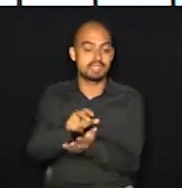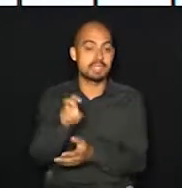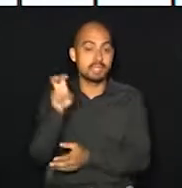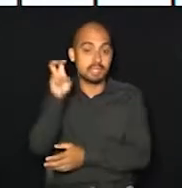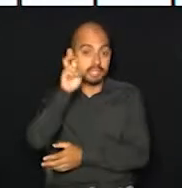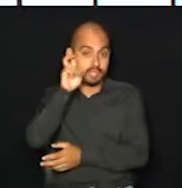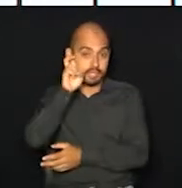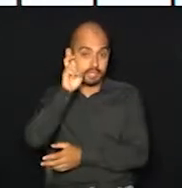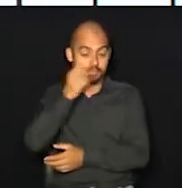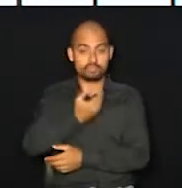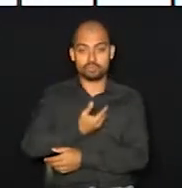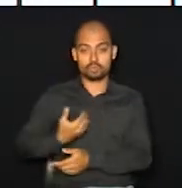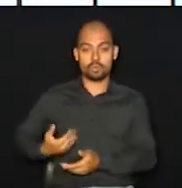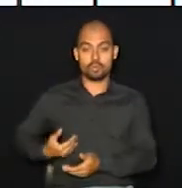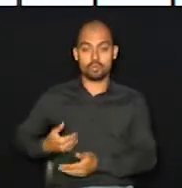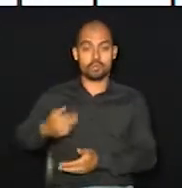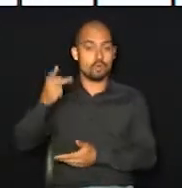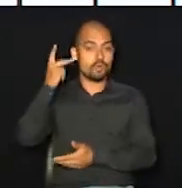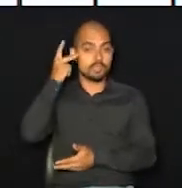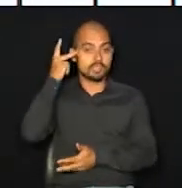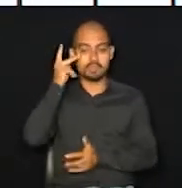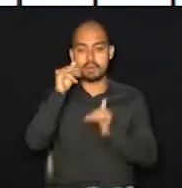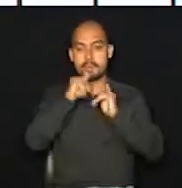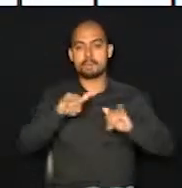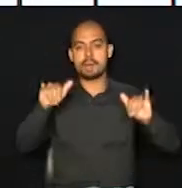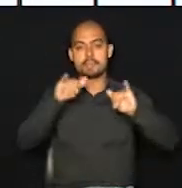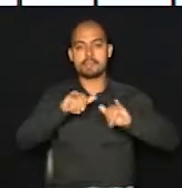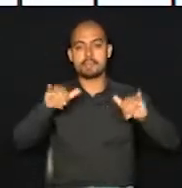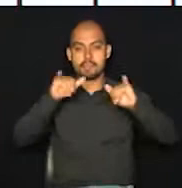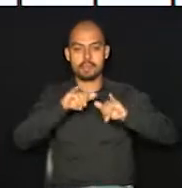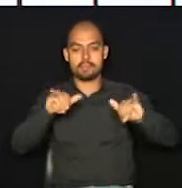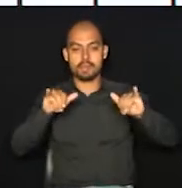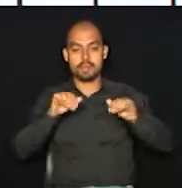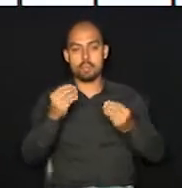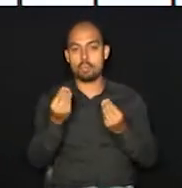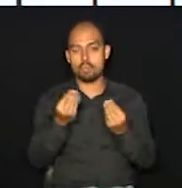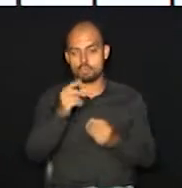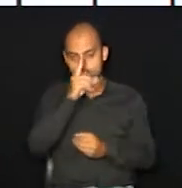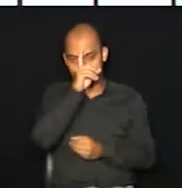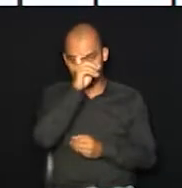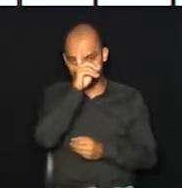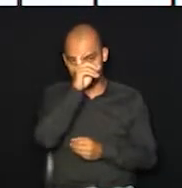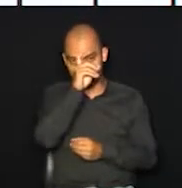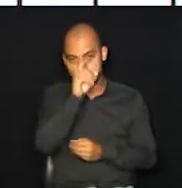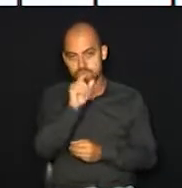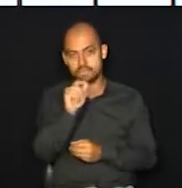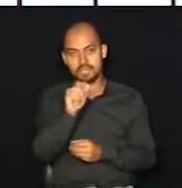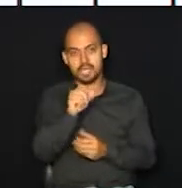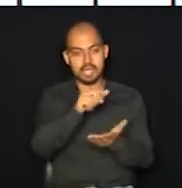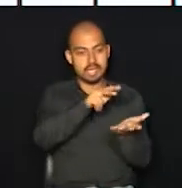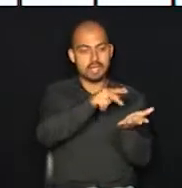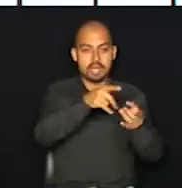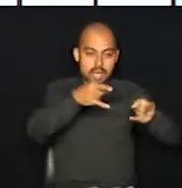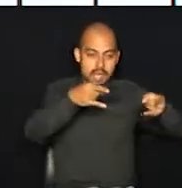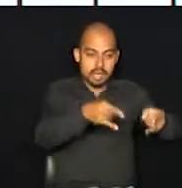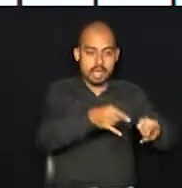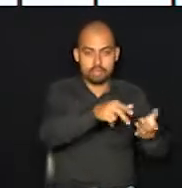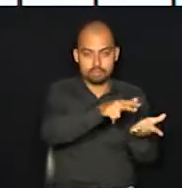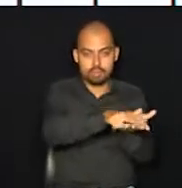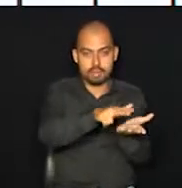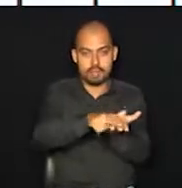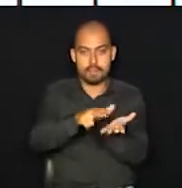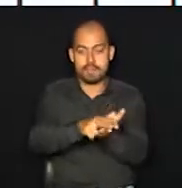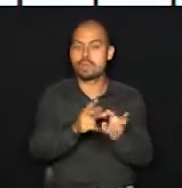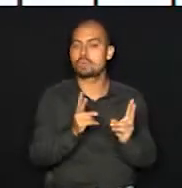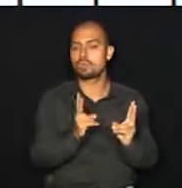de São Paulo anunciou uma determinação para que os hospitais não desmontem os leitos da Covid-19